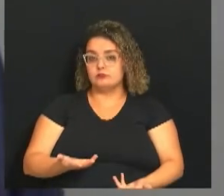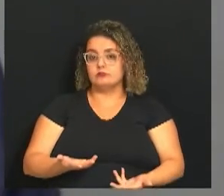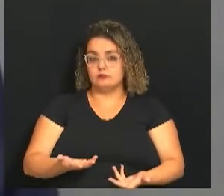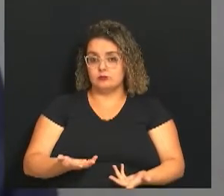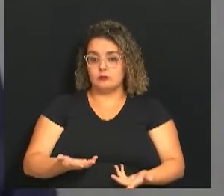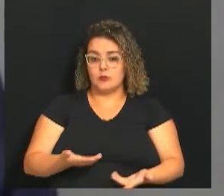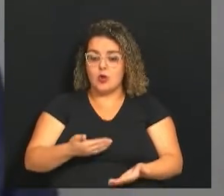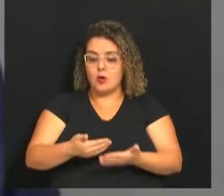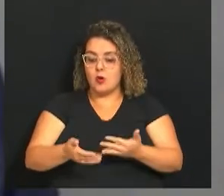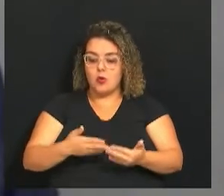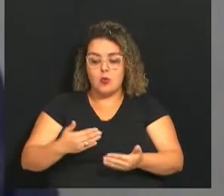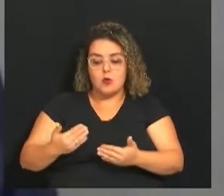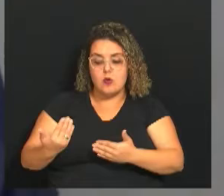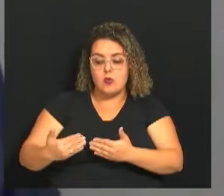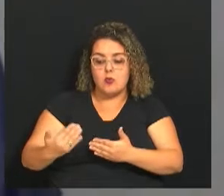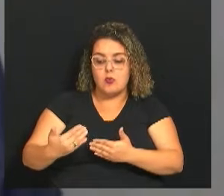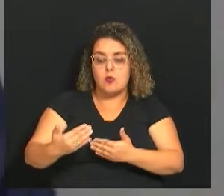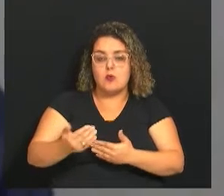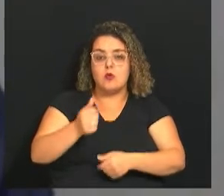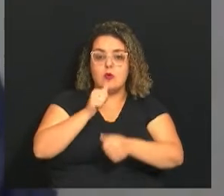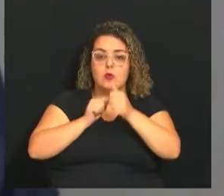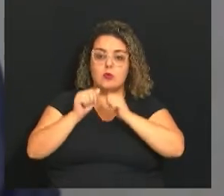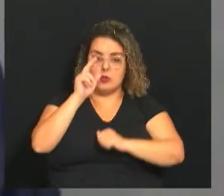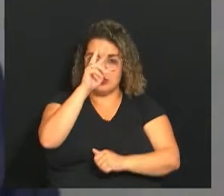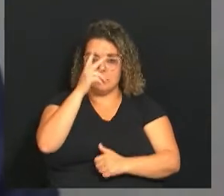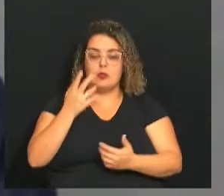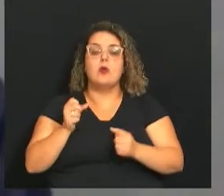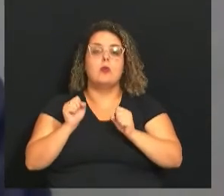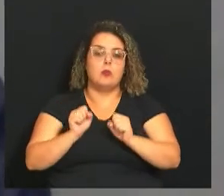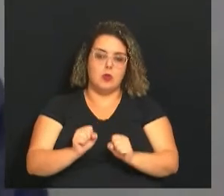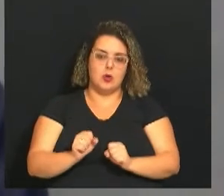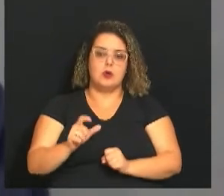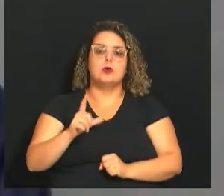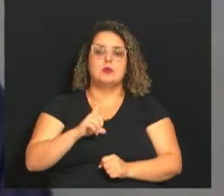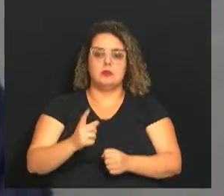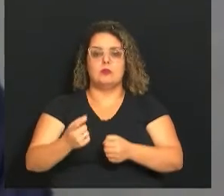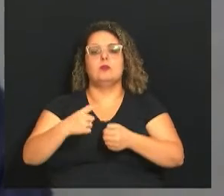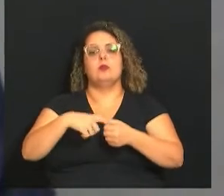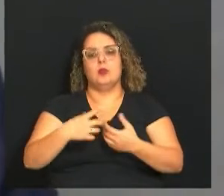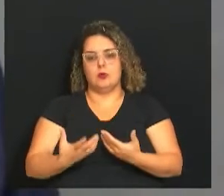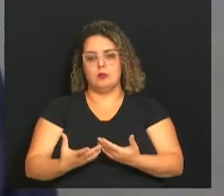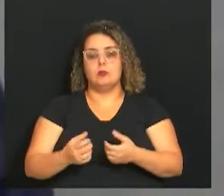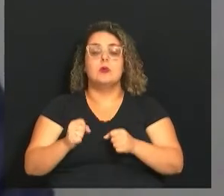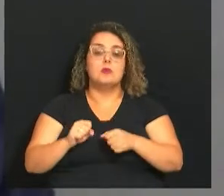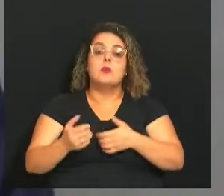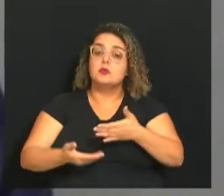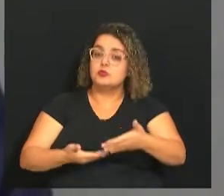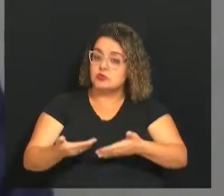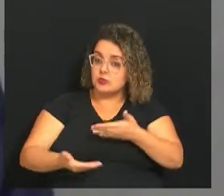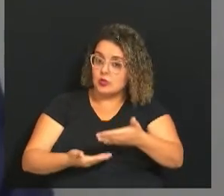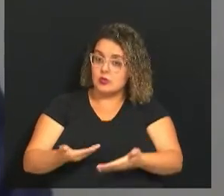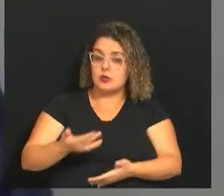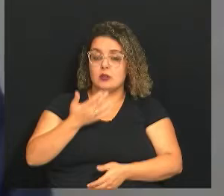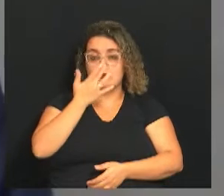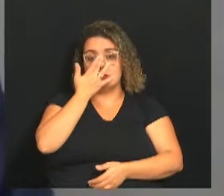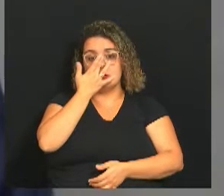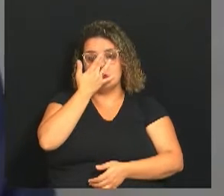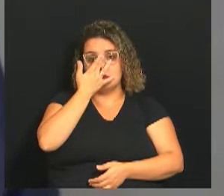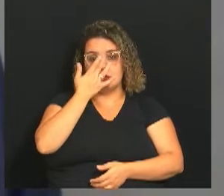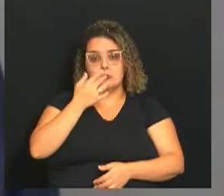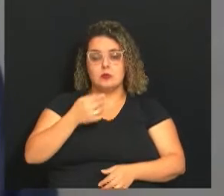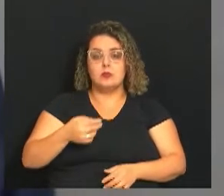de utilização do álcool novamente pode ter uma reincidência, mas que pode ser tratada. Então, em geral, o INSS faz o